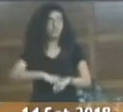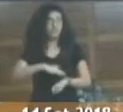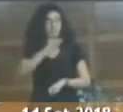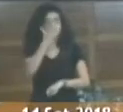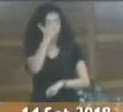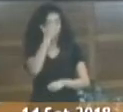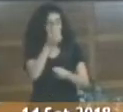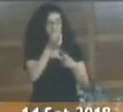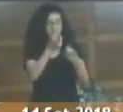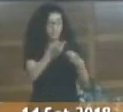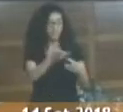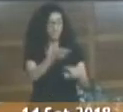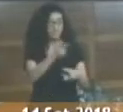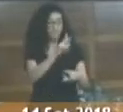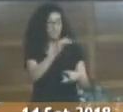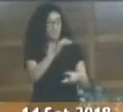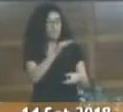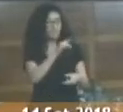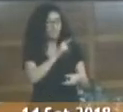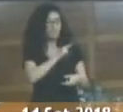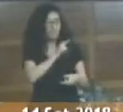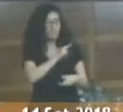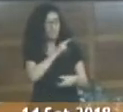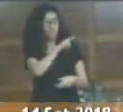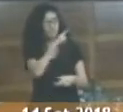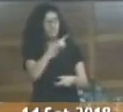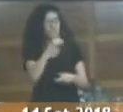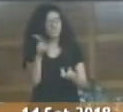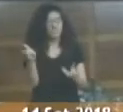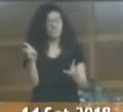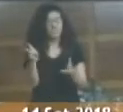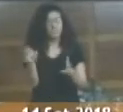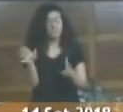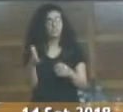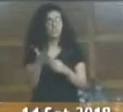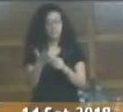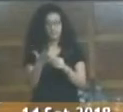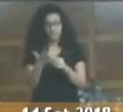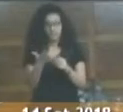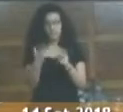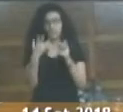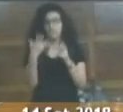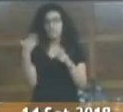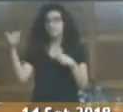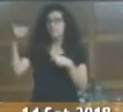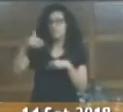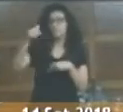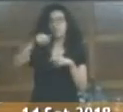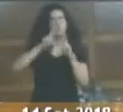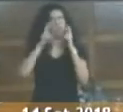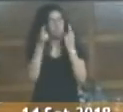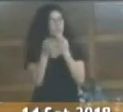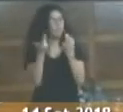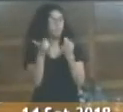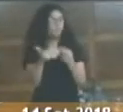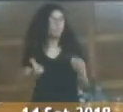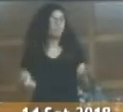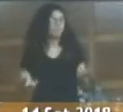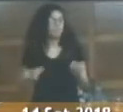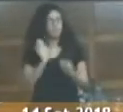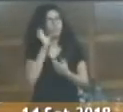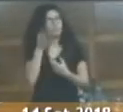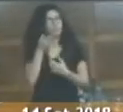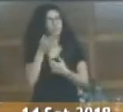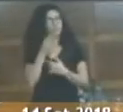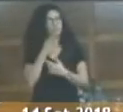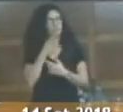vai ficar feio para vocês terem participado dessa situação, terem levantado o problema, terem vindo até aqui e não dar um encadeamento um